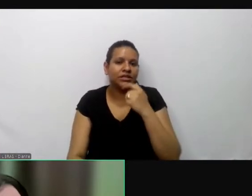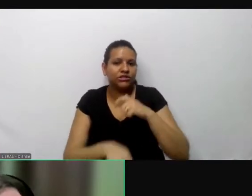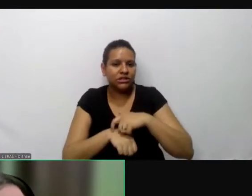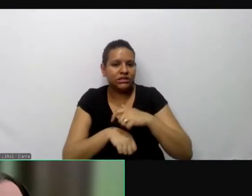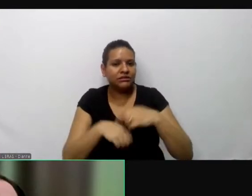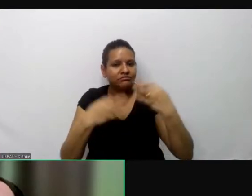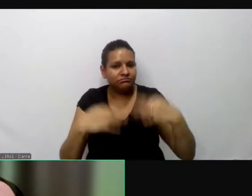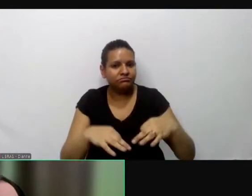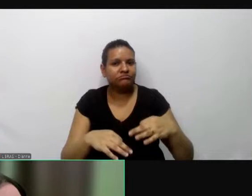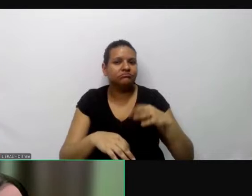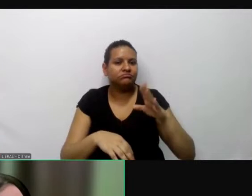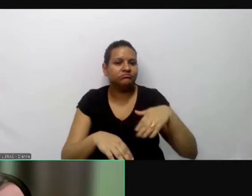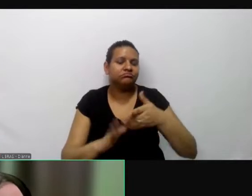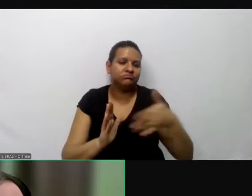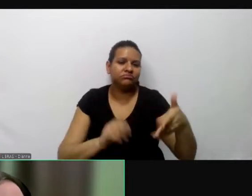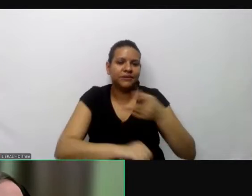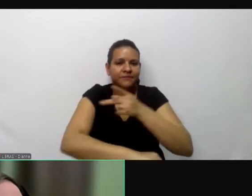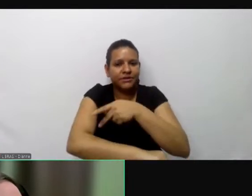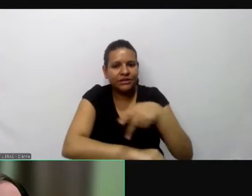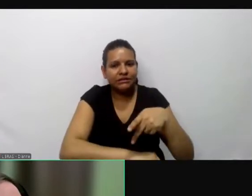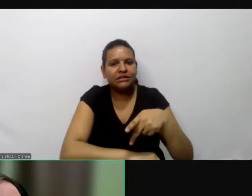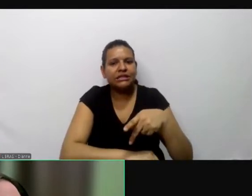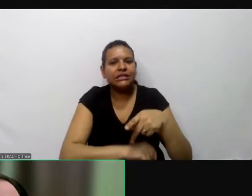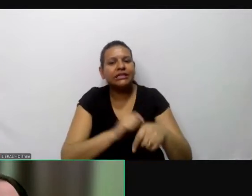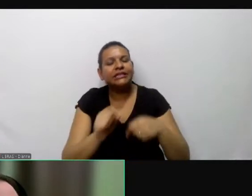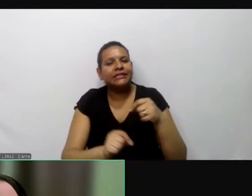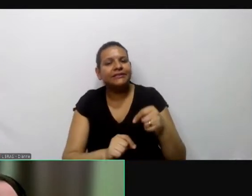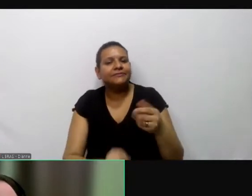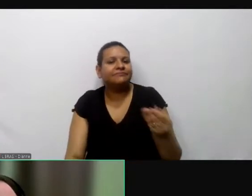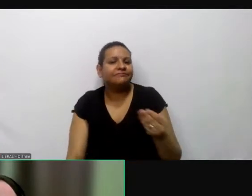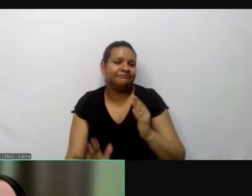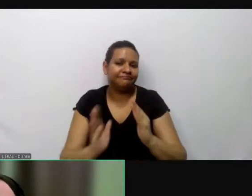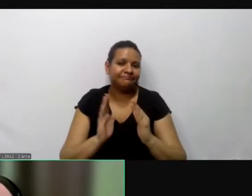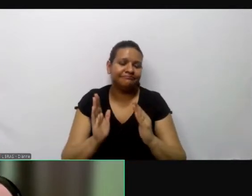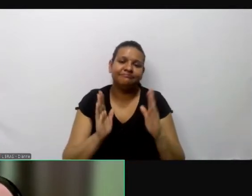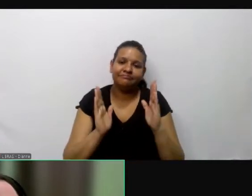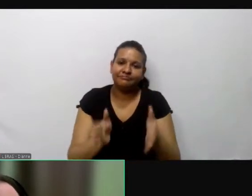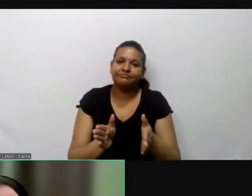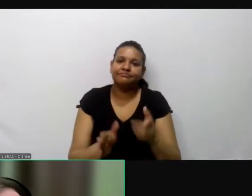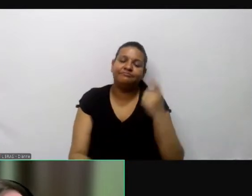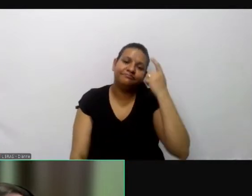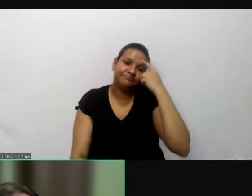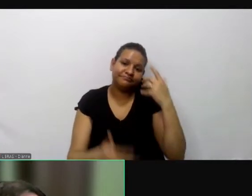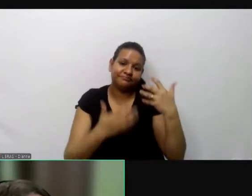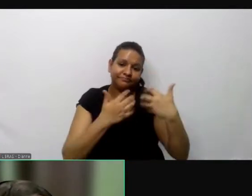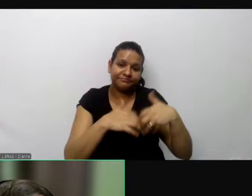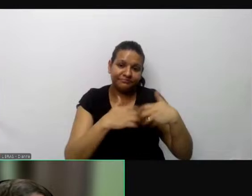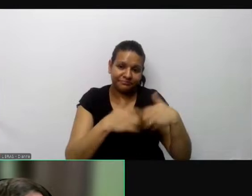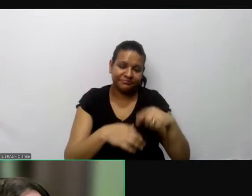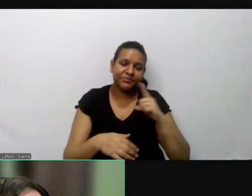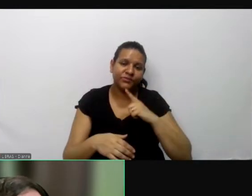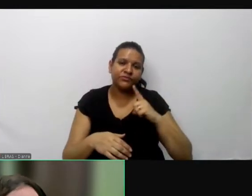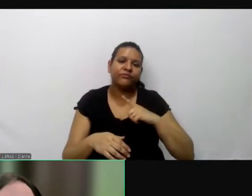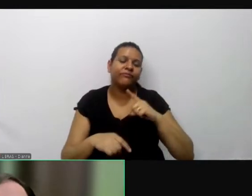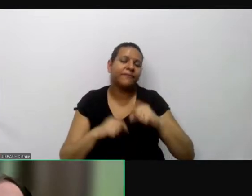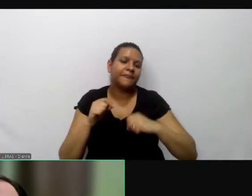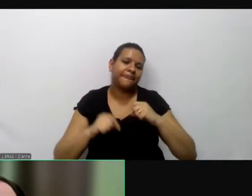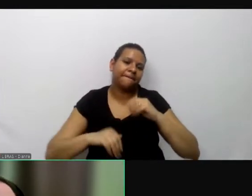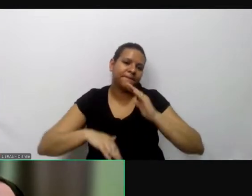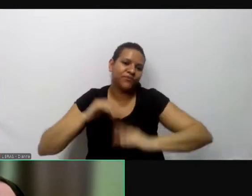jornadas pedagógicas, reuniões pedagógicas, momentos para que tu consiga pensar em tarefas e atividades para os